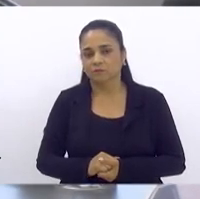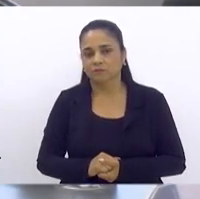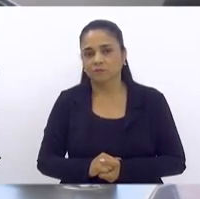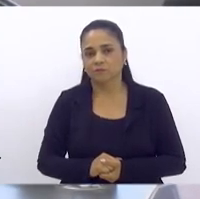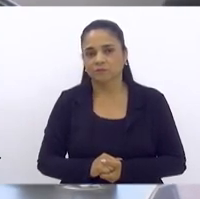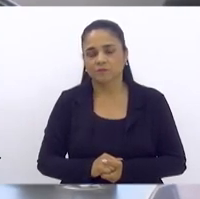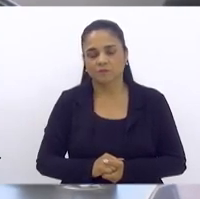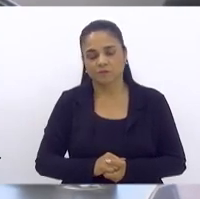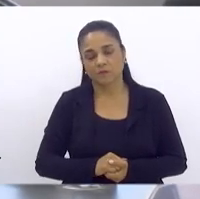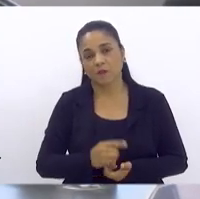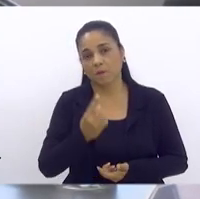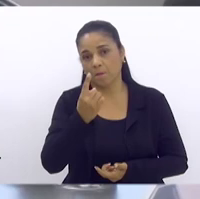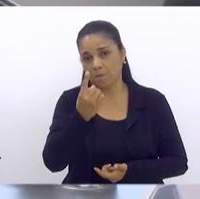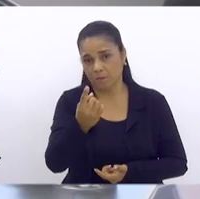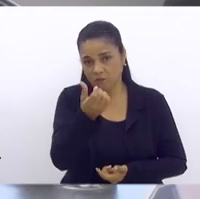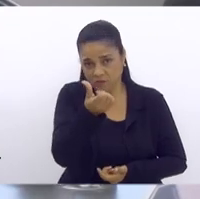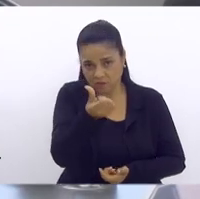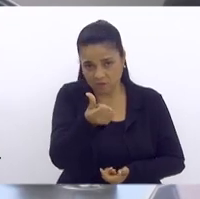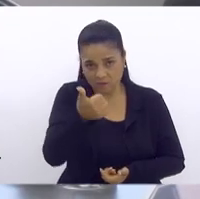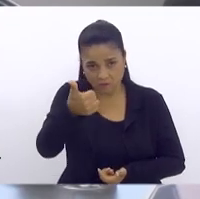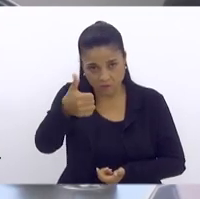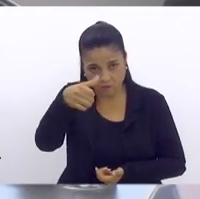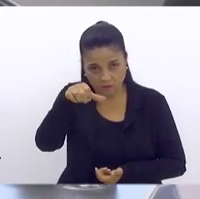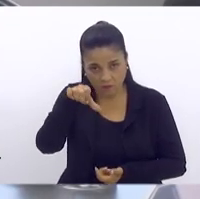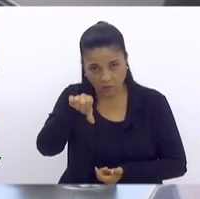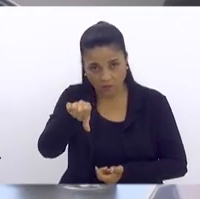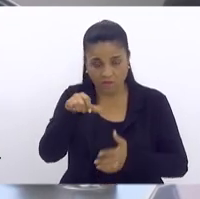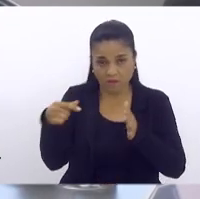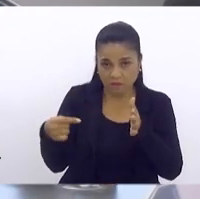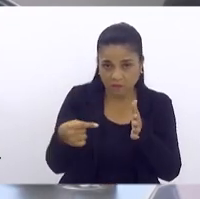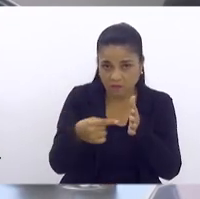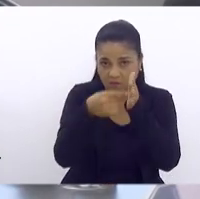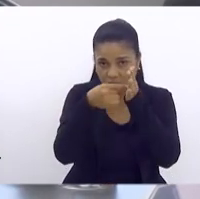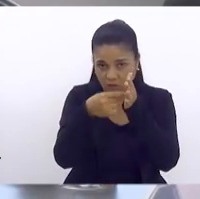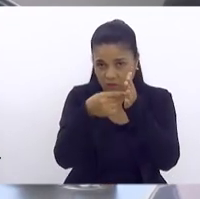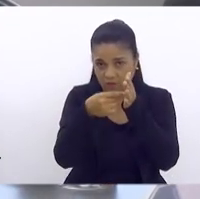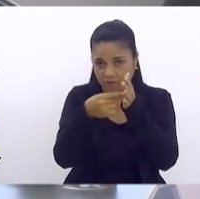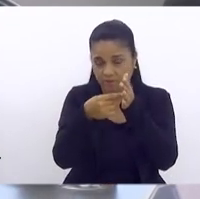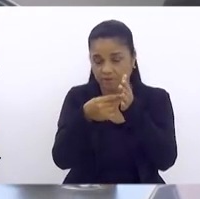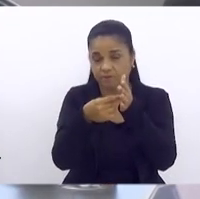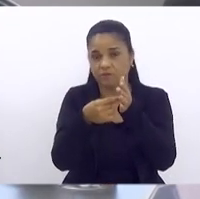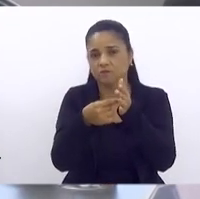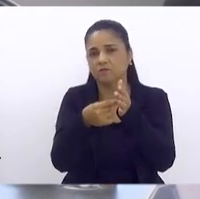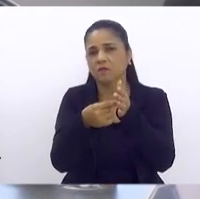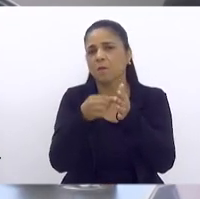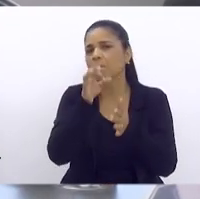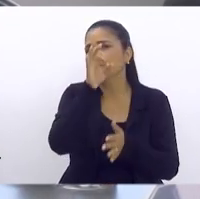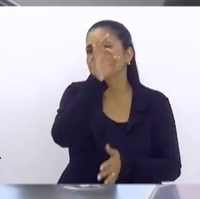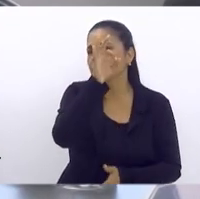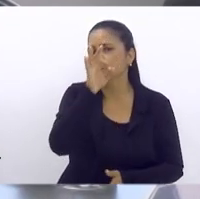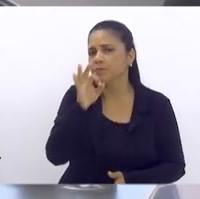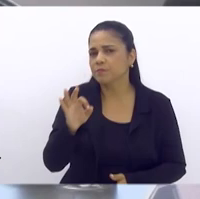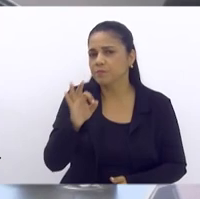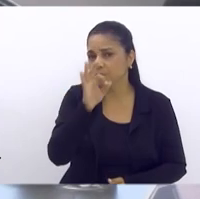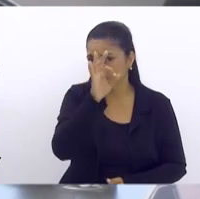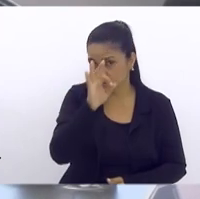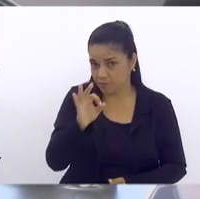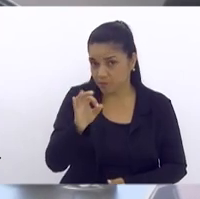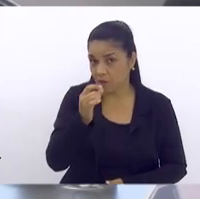das 1.619 denúncias, que percentual, se é que o senhor